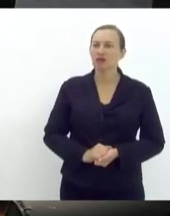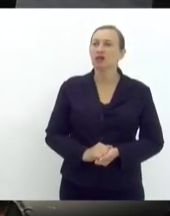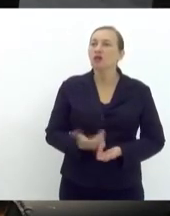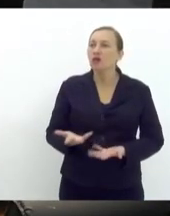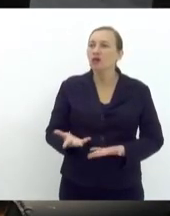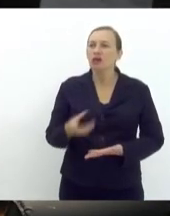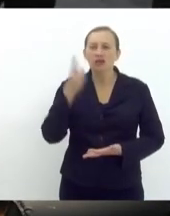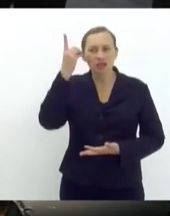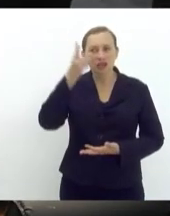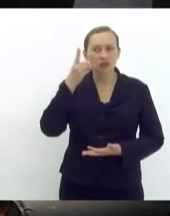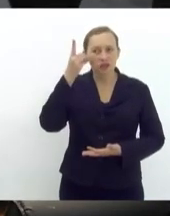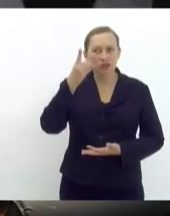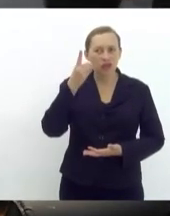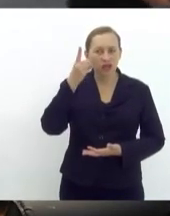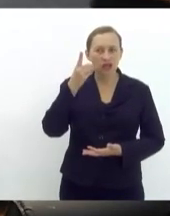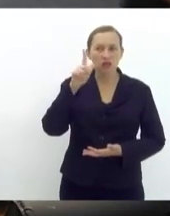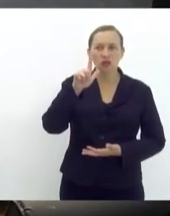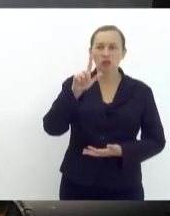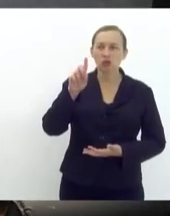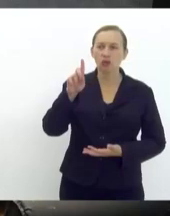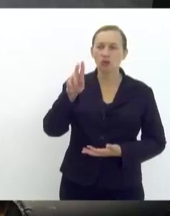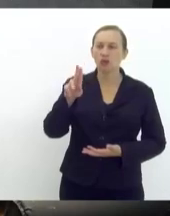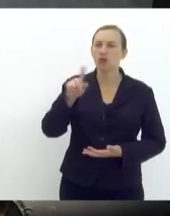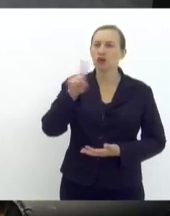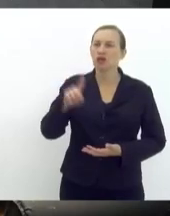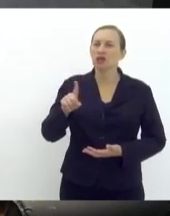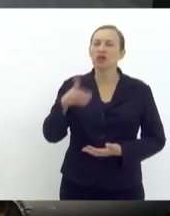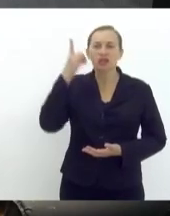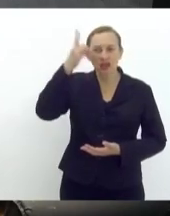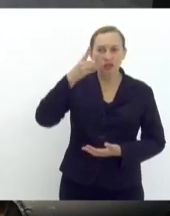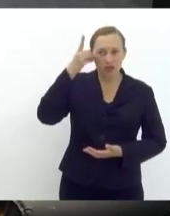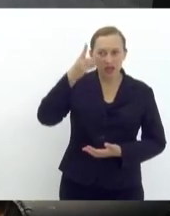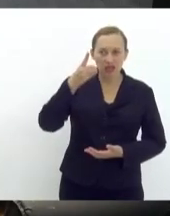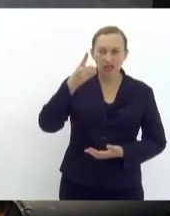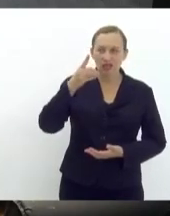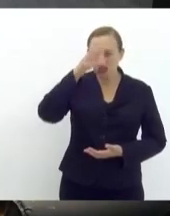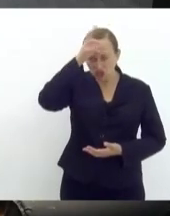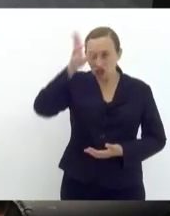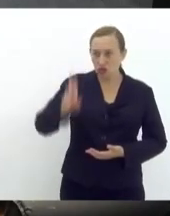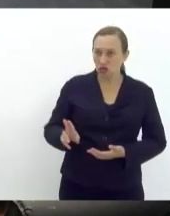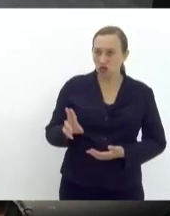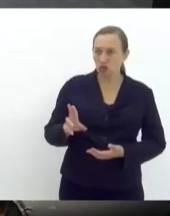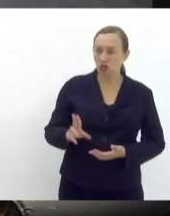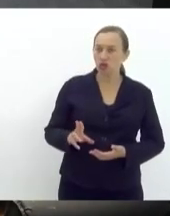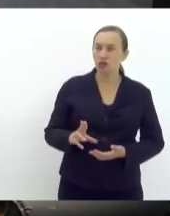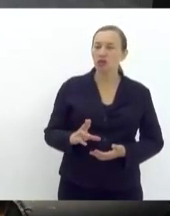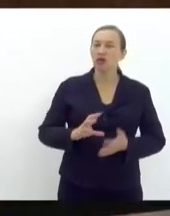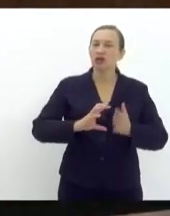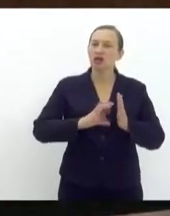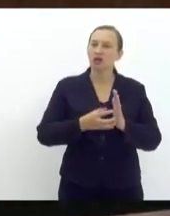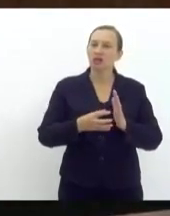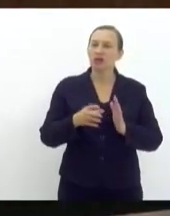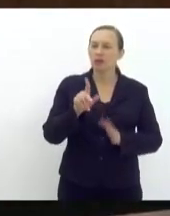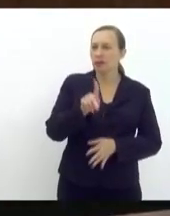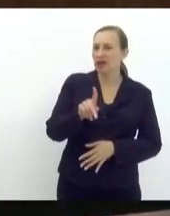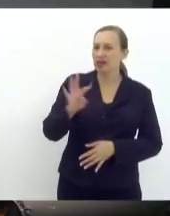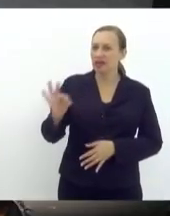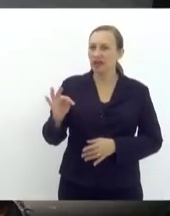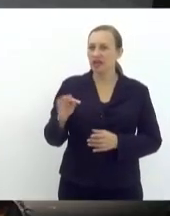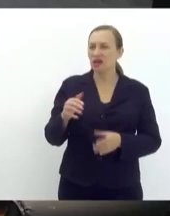Deputado da tia Ju como líder aqui da bancada tô encaminhando abstenção da bancada do PT